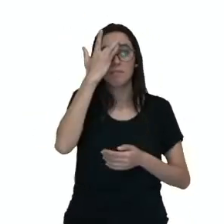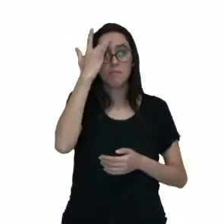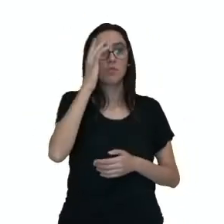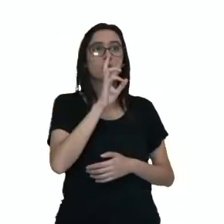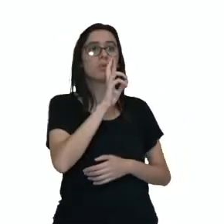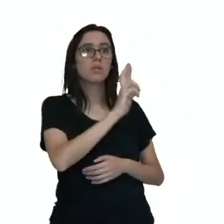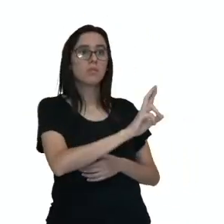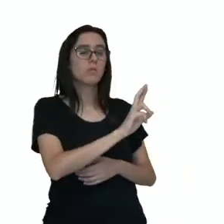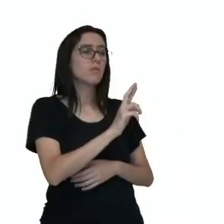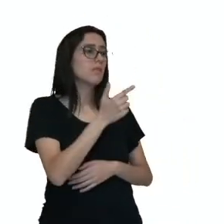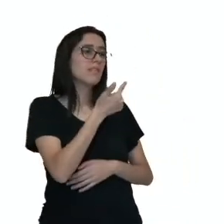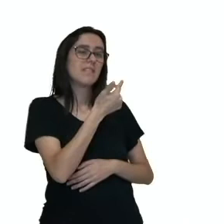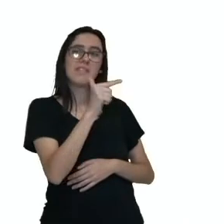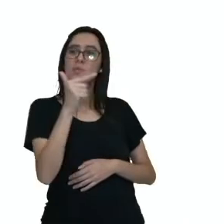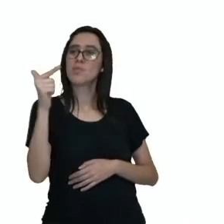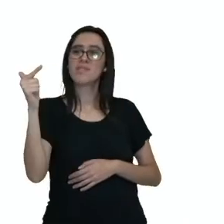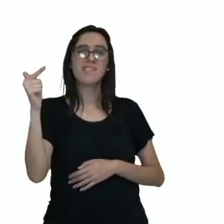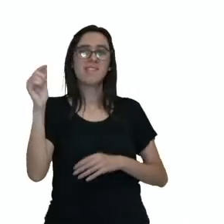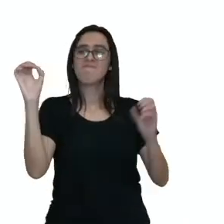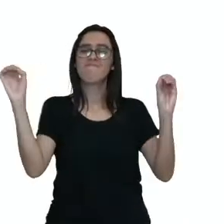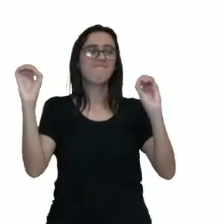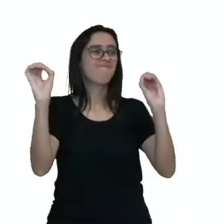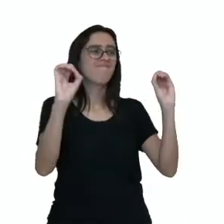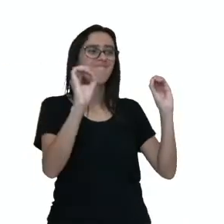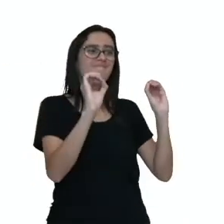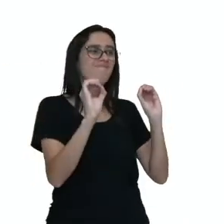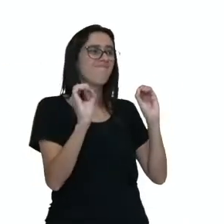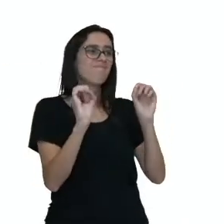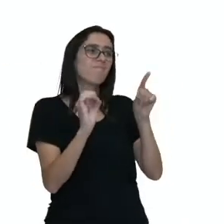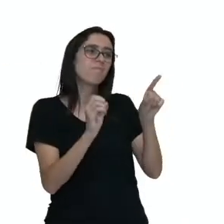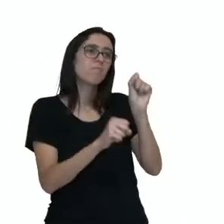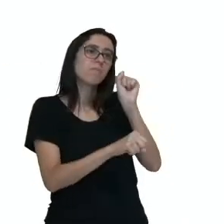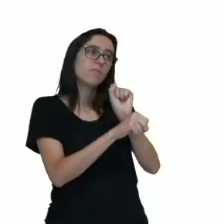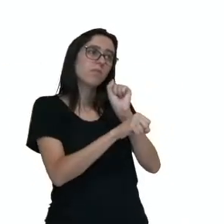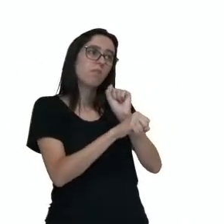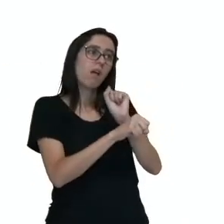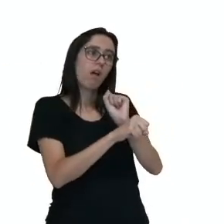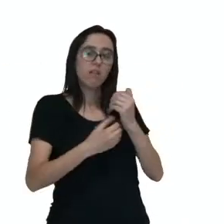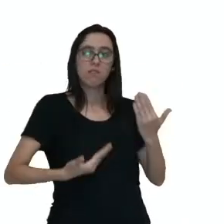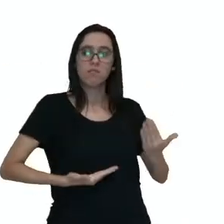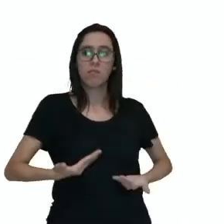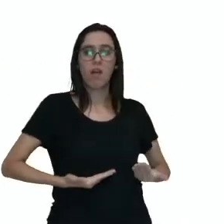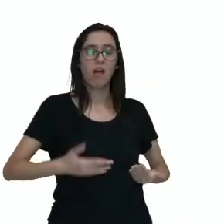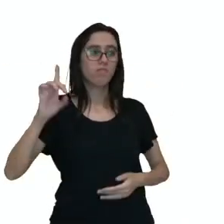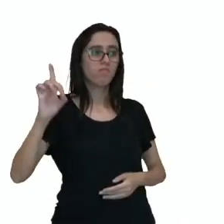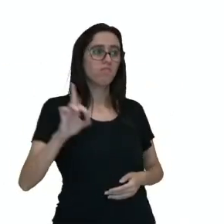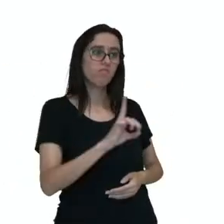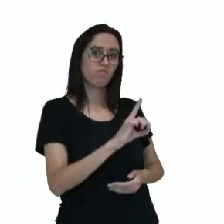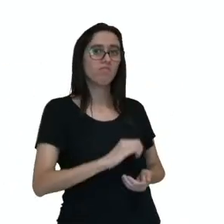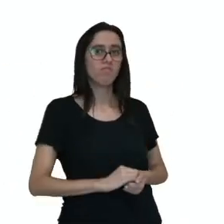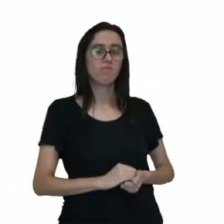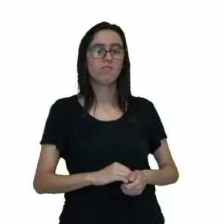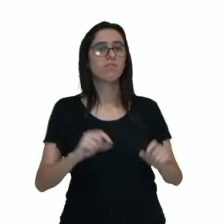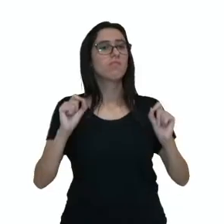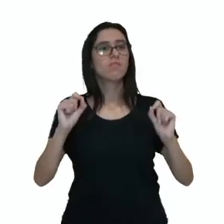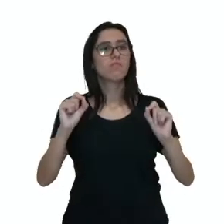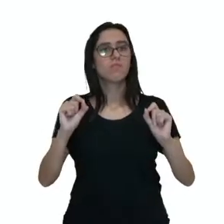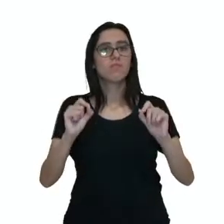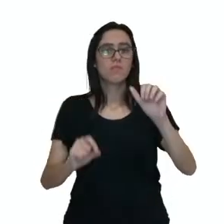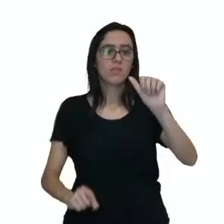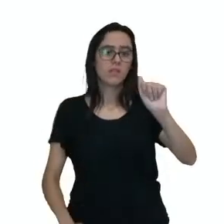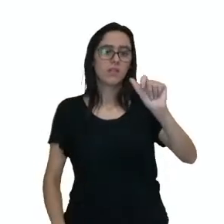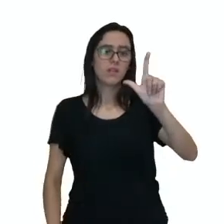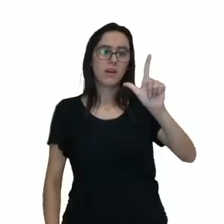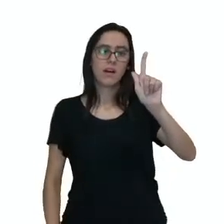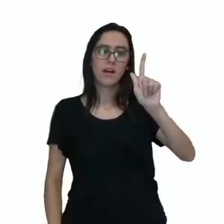quer, espere hasta que llegue algum empleado, tá? Então, quais foram os pronomes